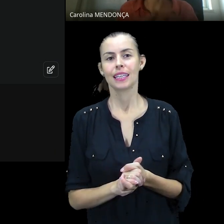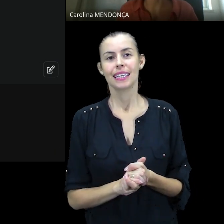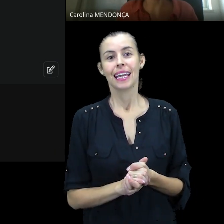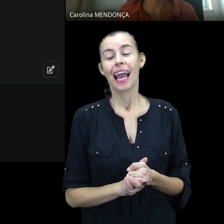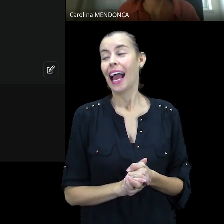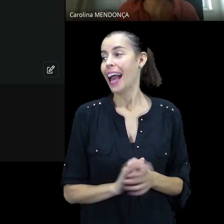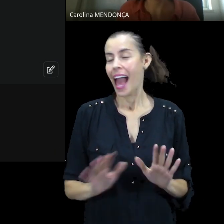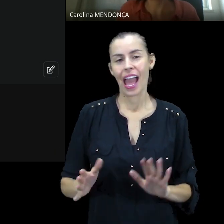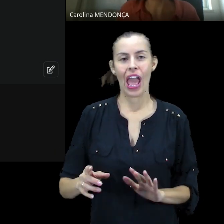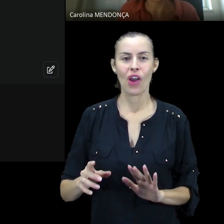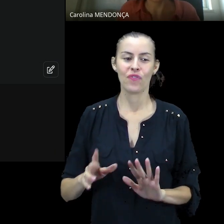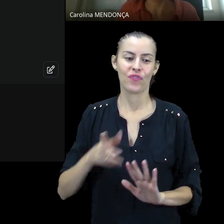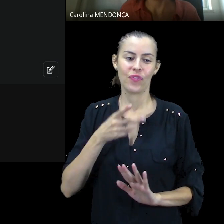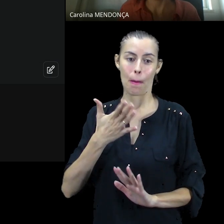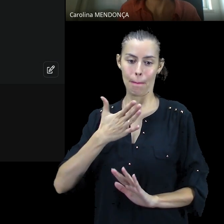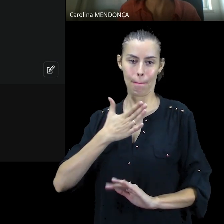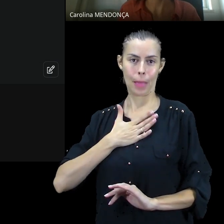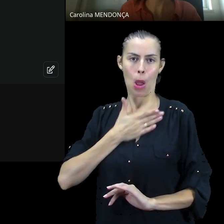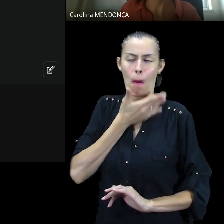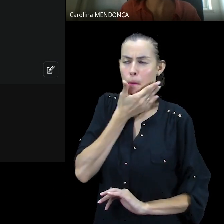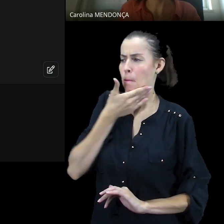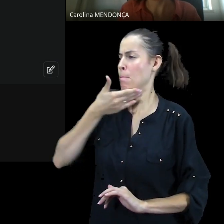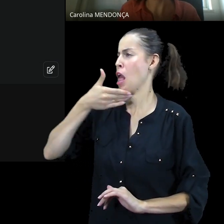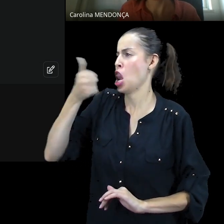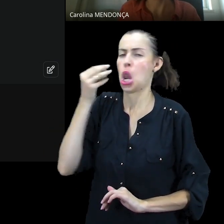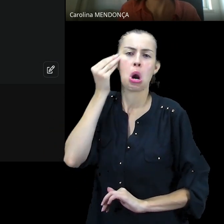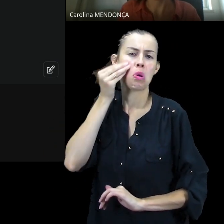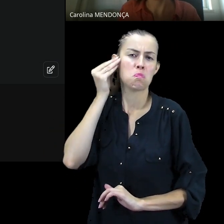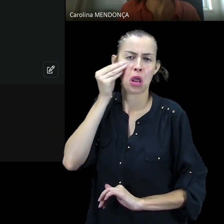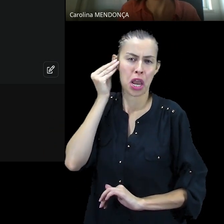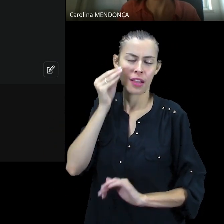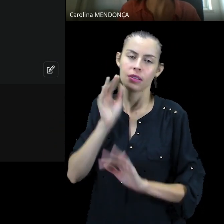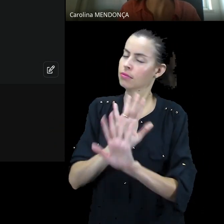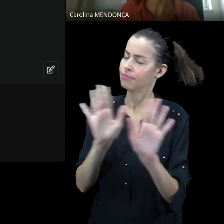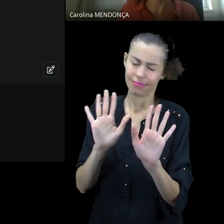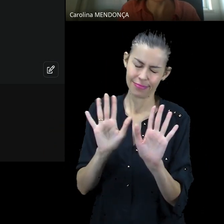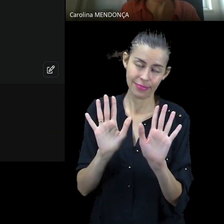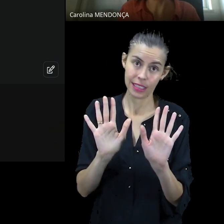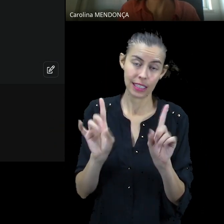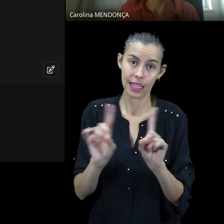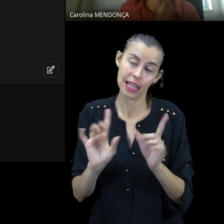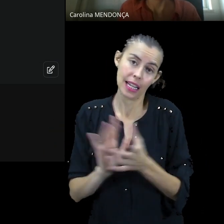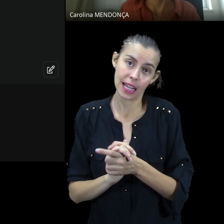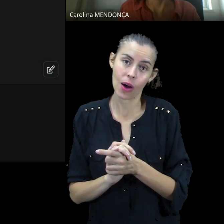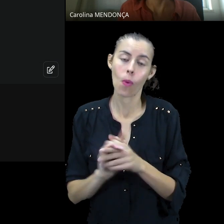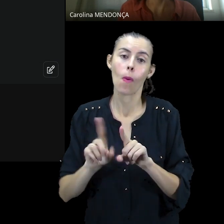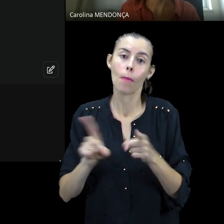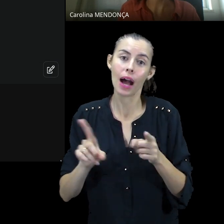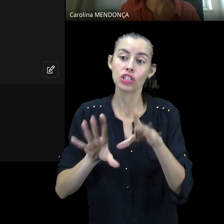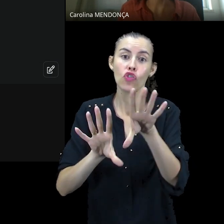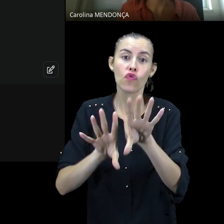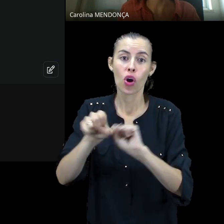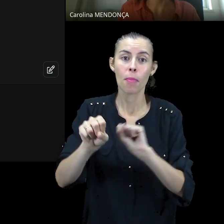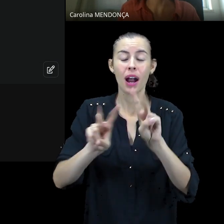melhor maneira de se fazer essa discussão sobre formação para a cidadania, porque